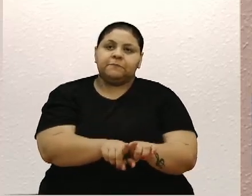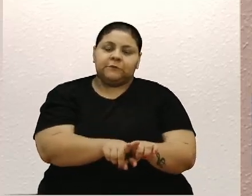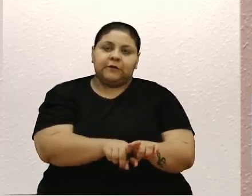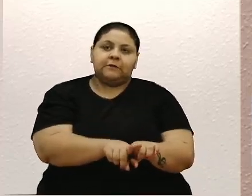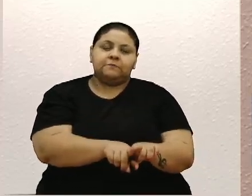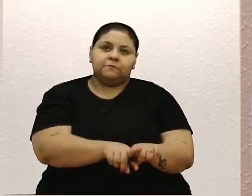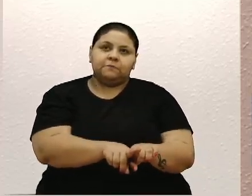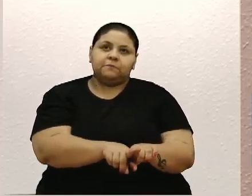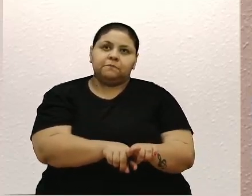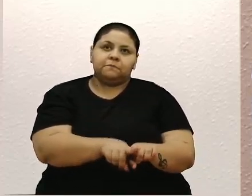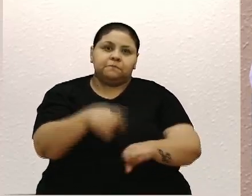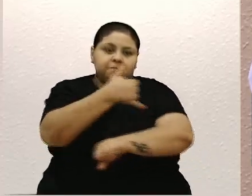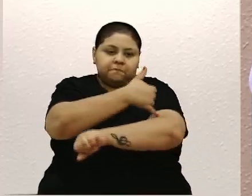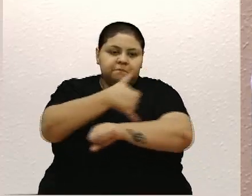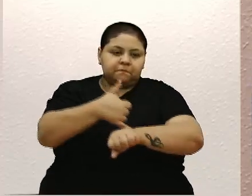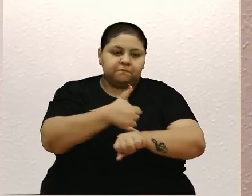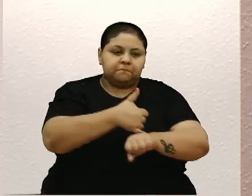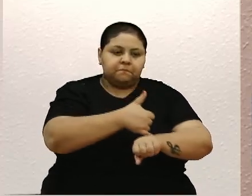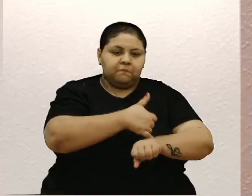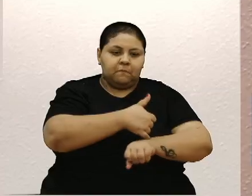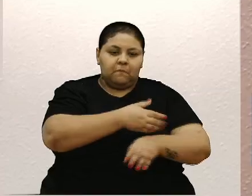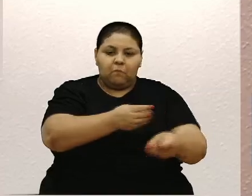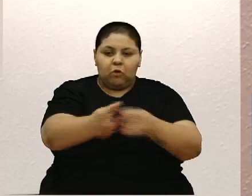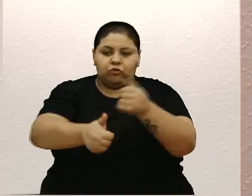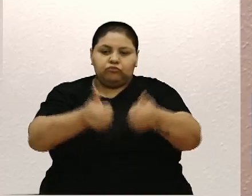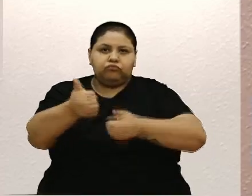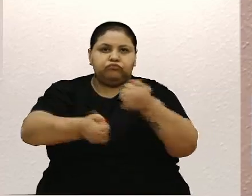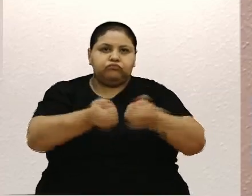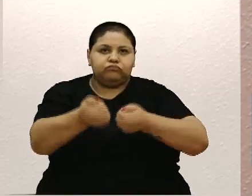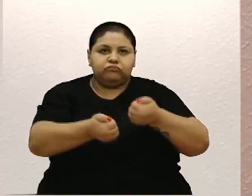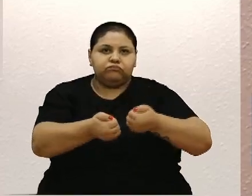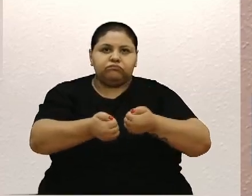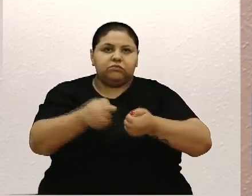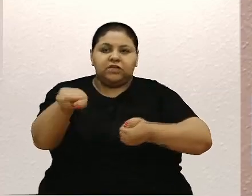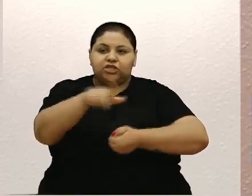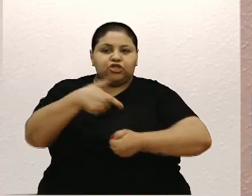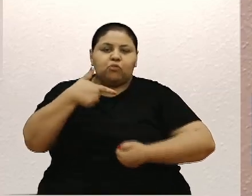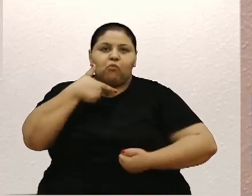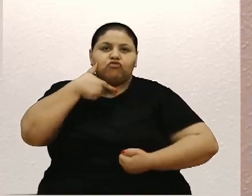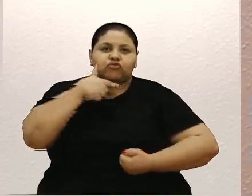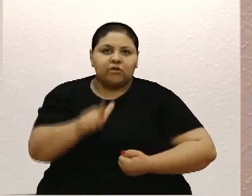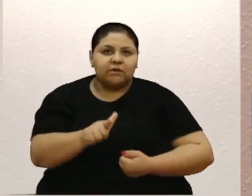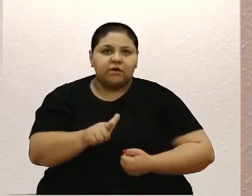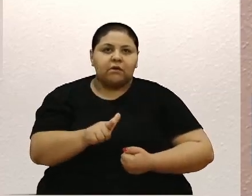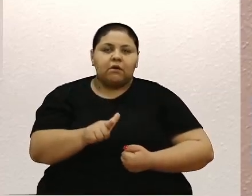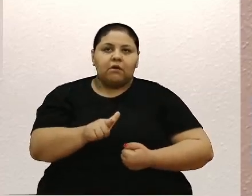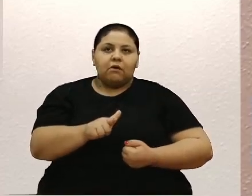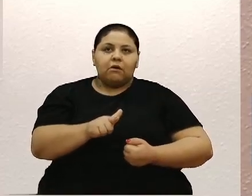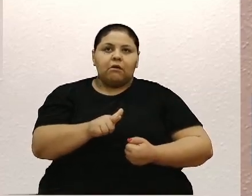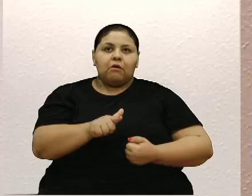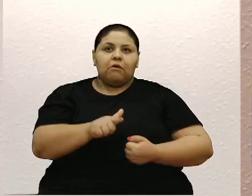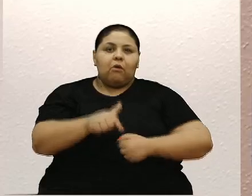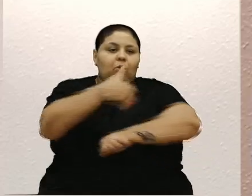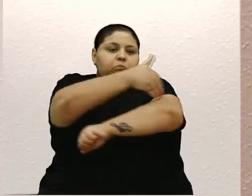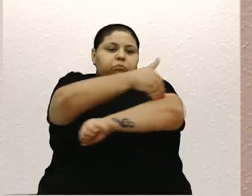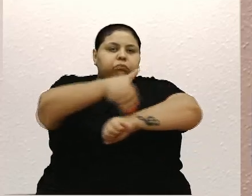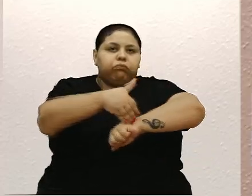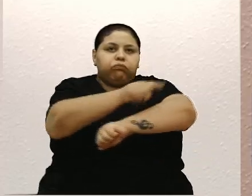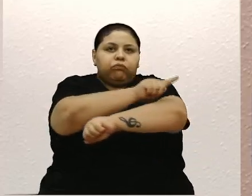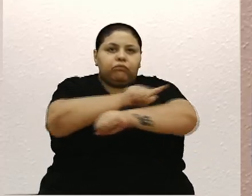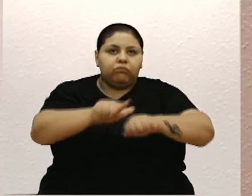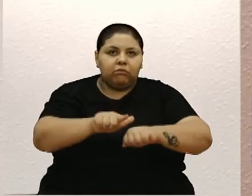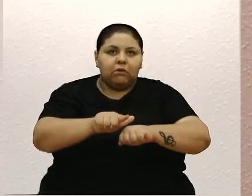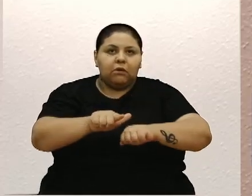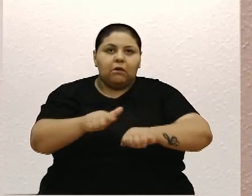onde passa a maioria dos carros, e a gente não consegue dar conta de fazer o patrulhamento. Está